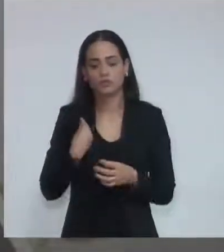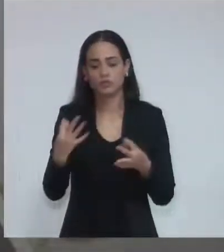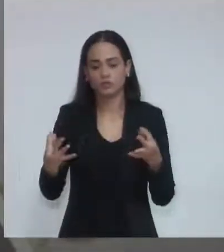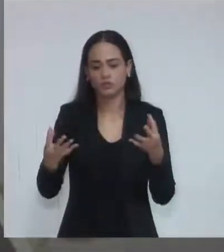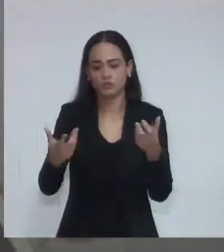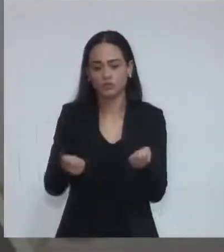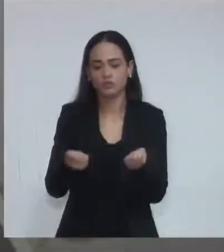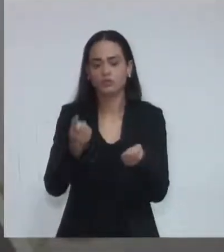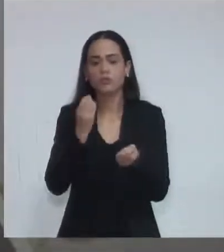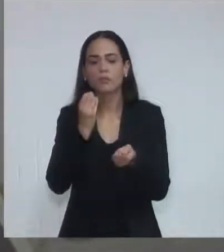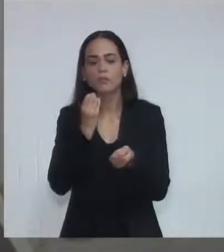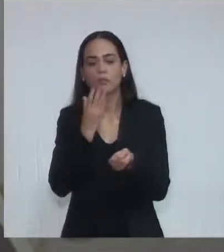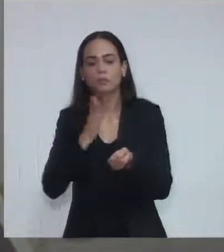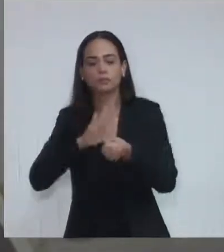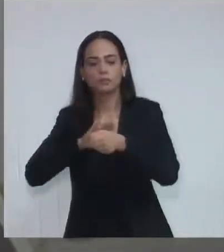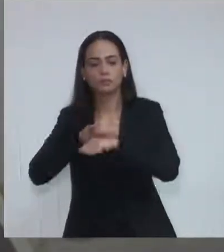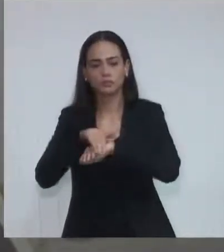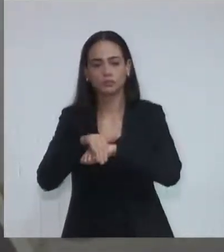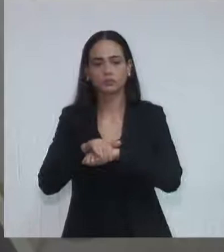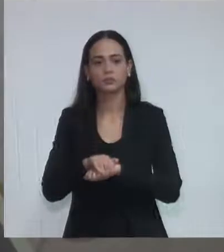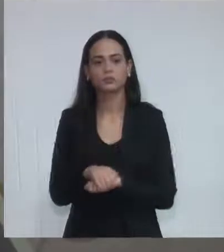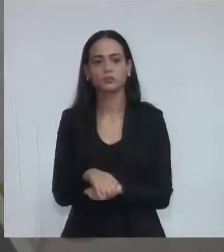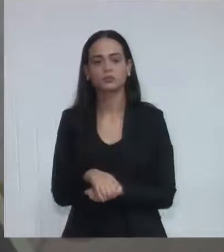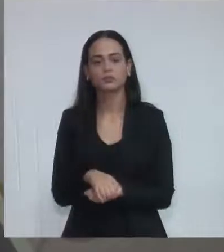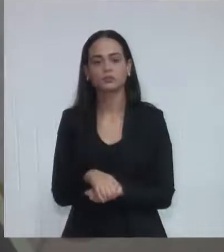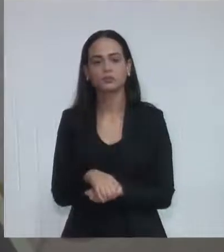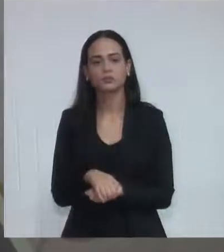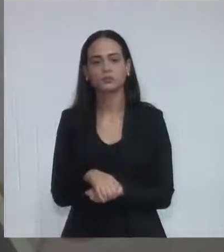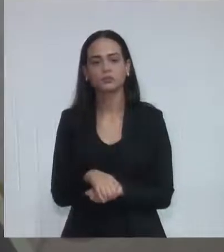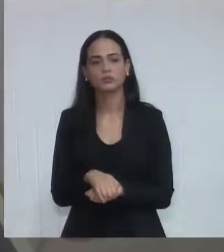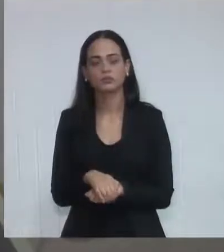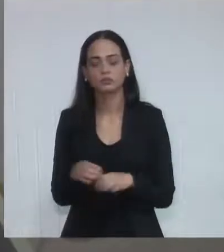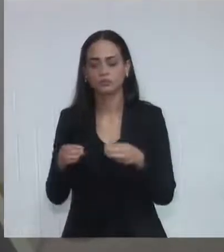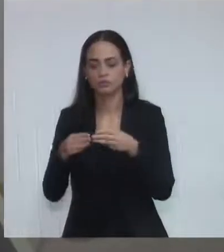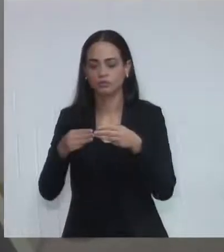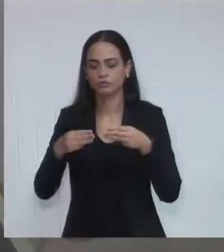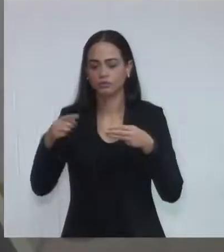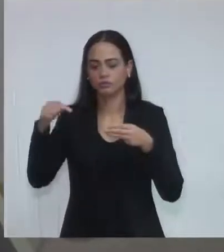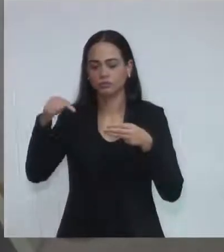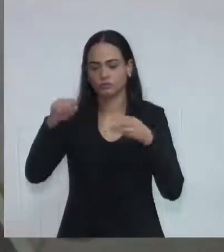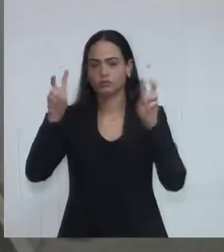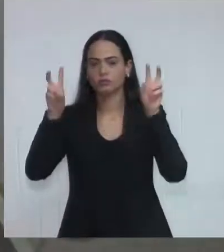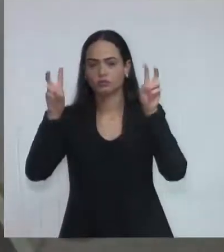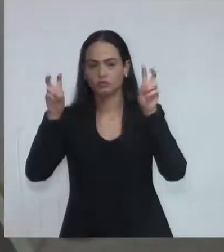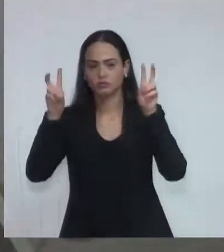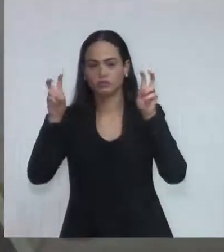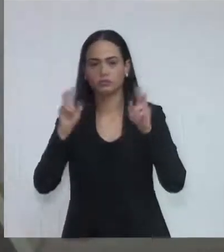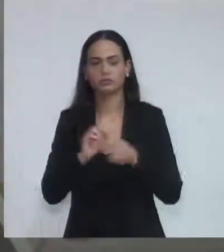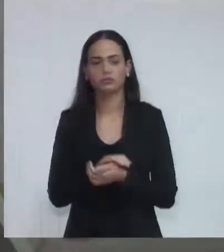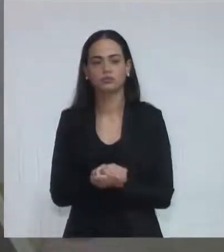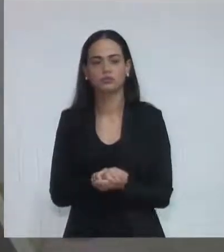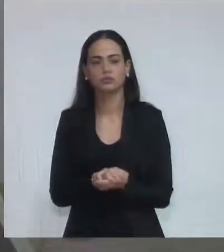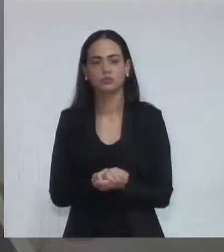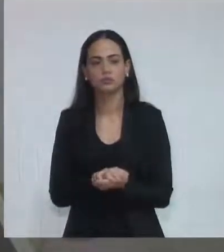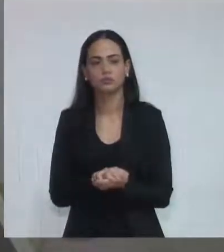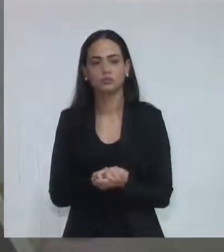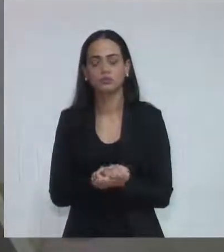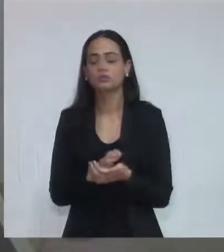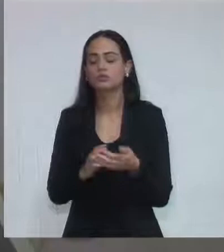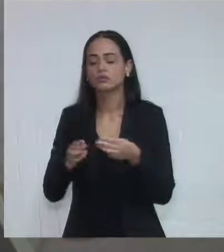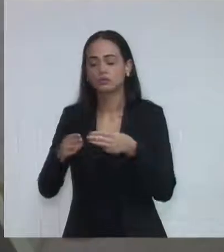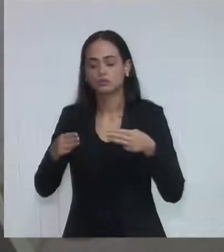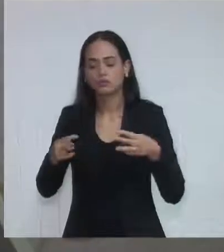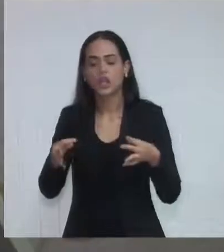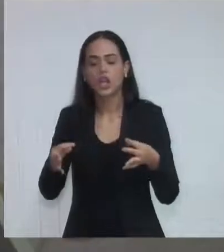noite. Nesse momento estamos falando das moções e de antemão também, ressalto, estarei votando favoravelmente a